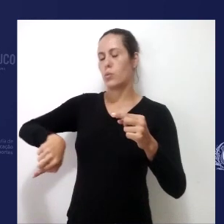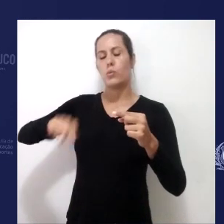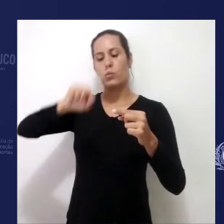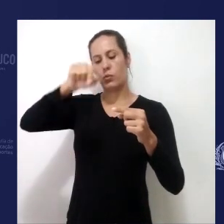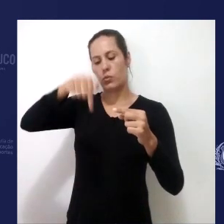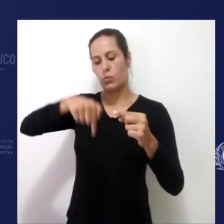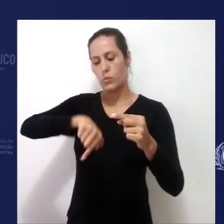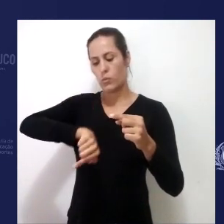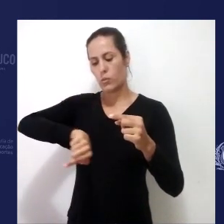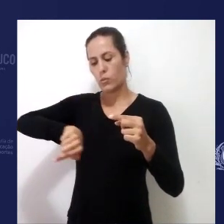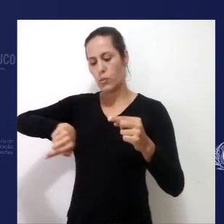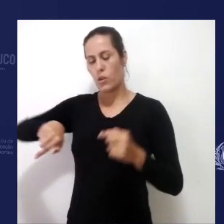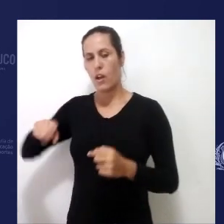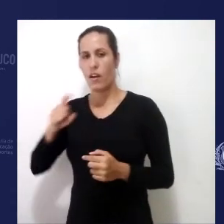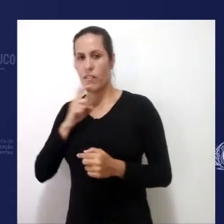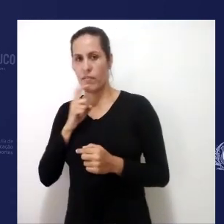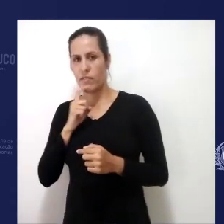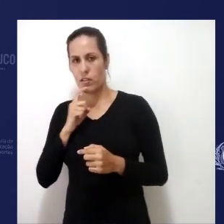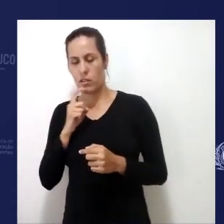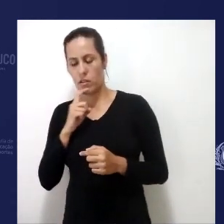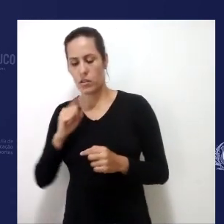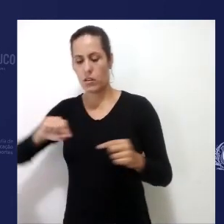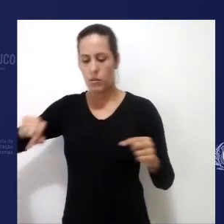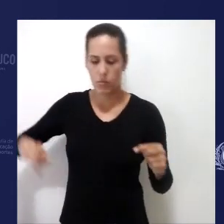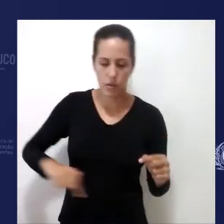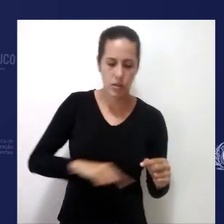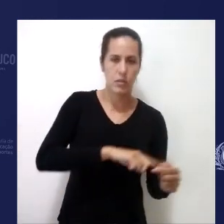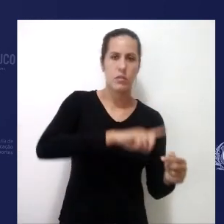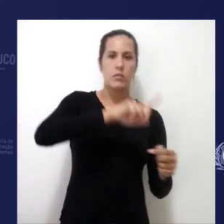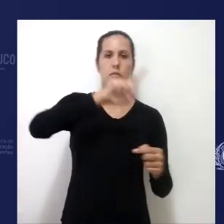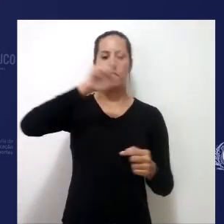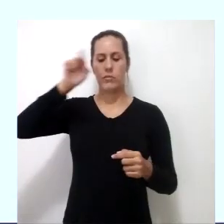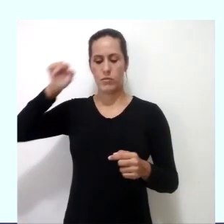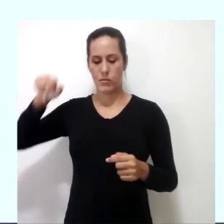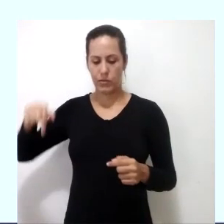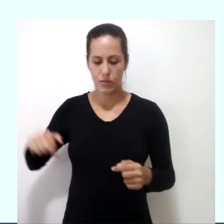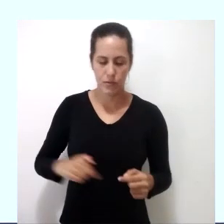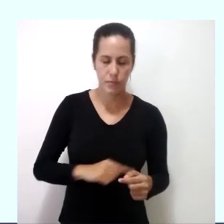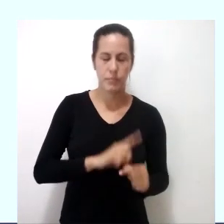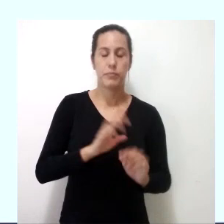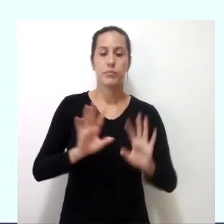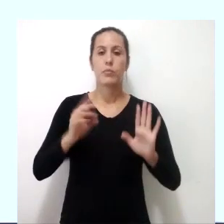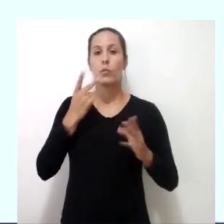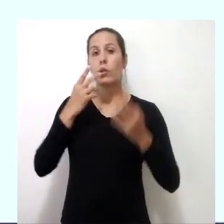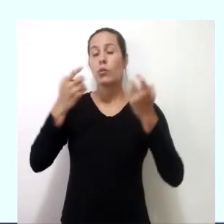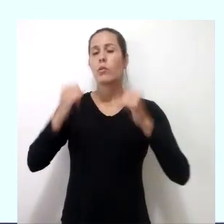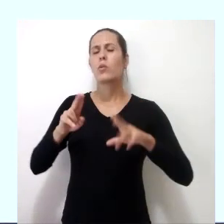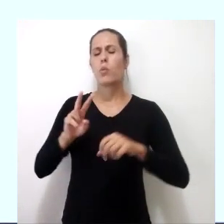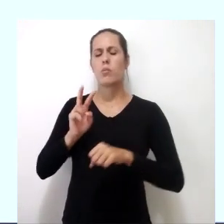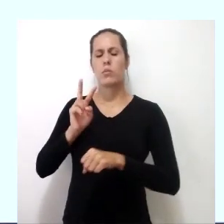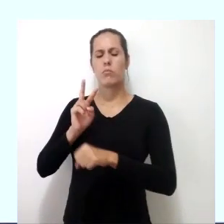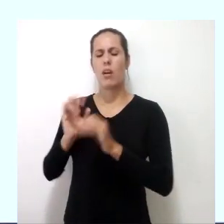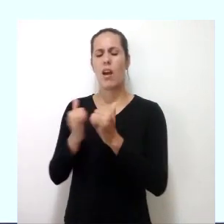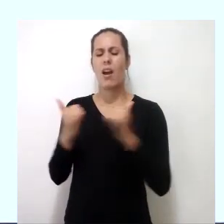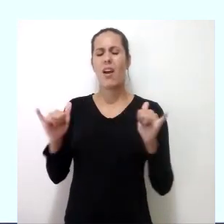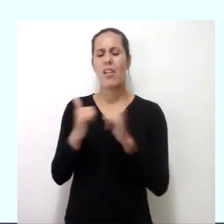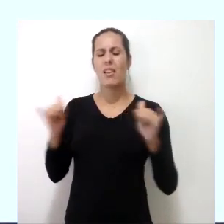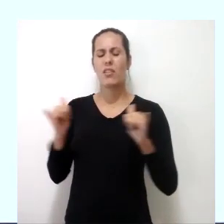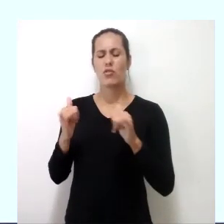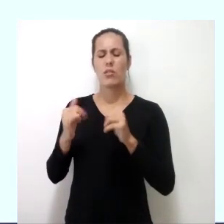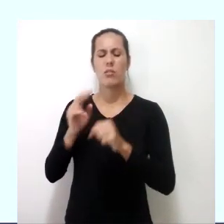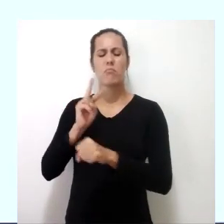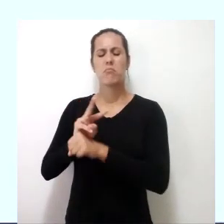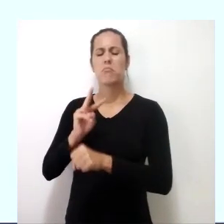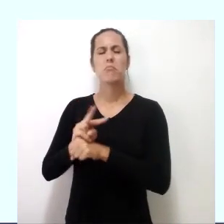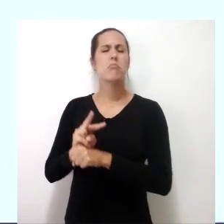vai para a fonte fria, voltando para a fonte de aquecimento. Quando se fala de conservação de